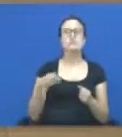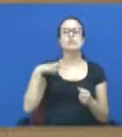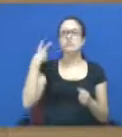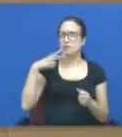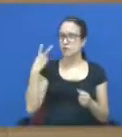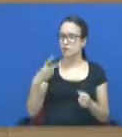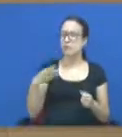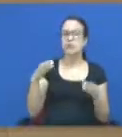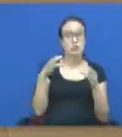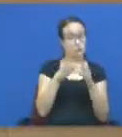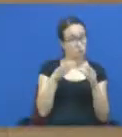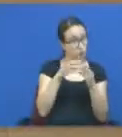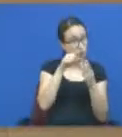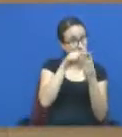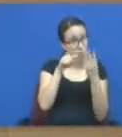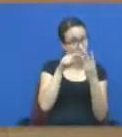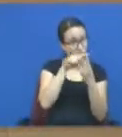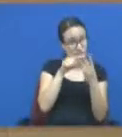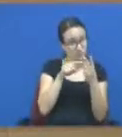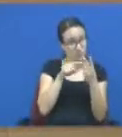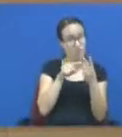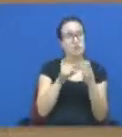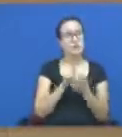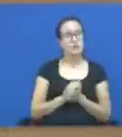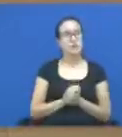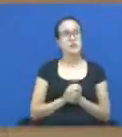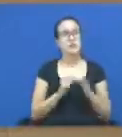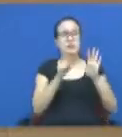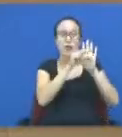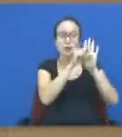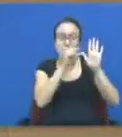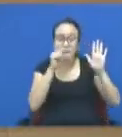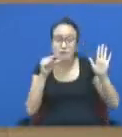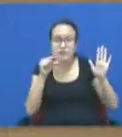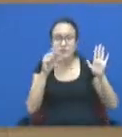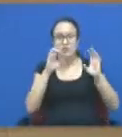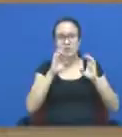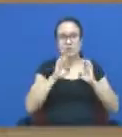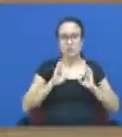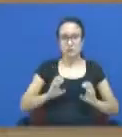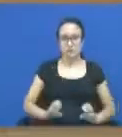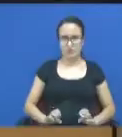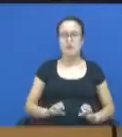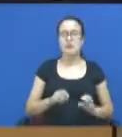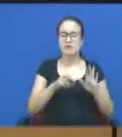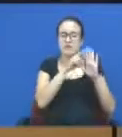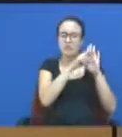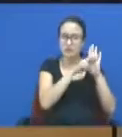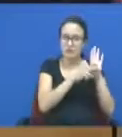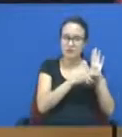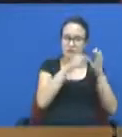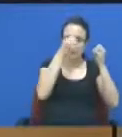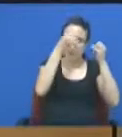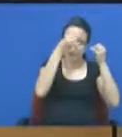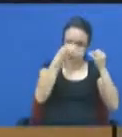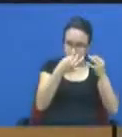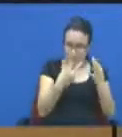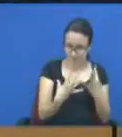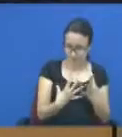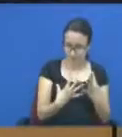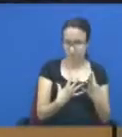para um dispositivo do nosso Código de Ética. O capítulo 2º do Código de Ética Parlamentar, no seu artigo